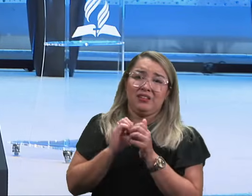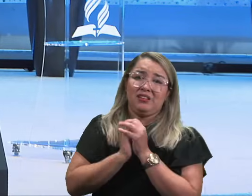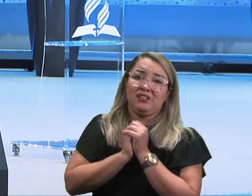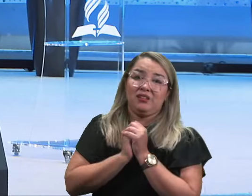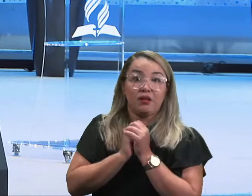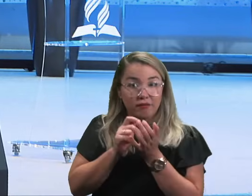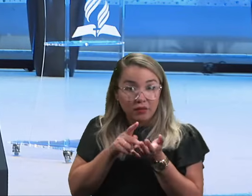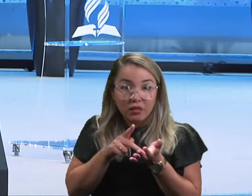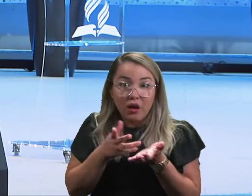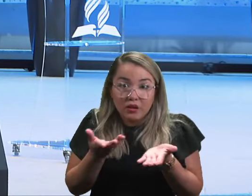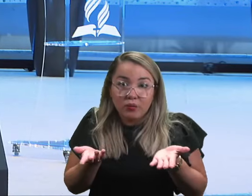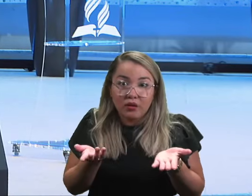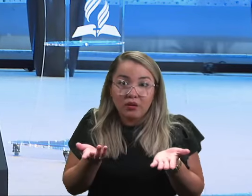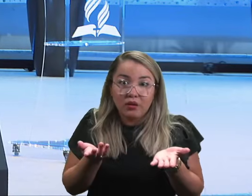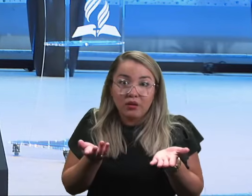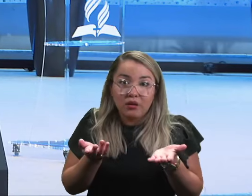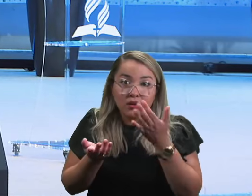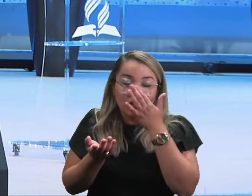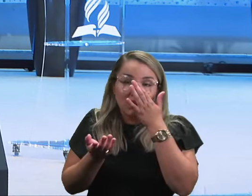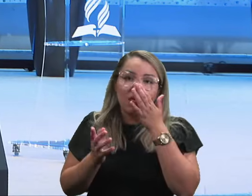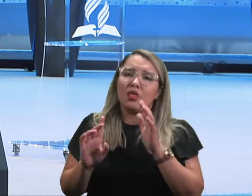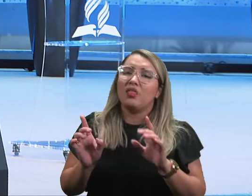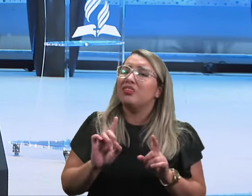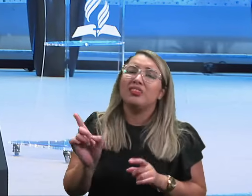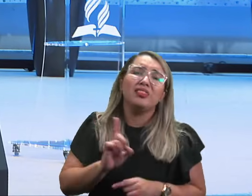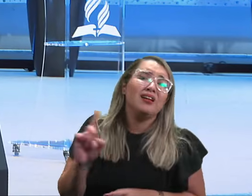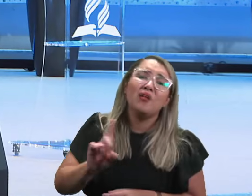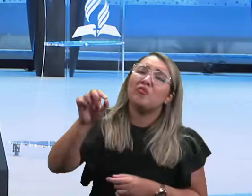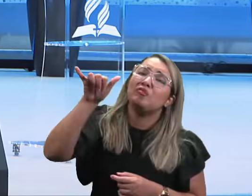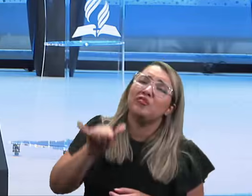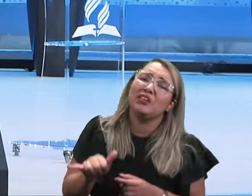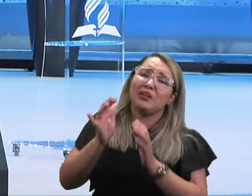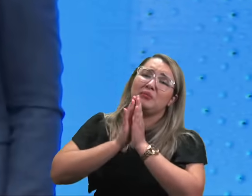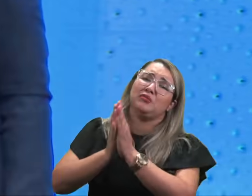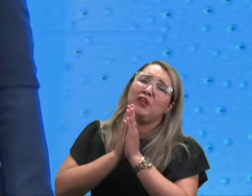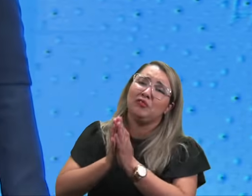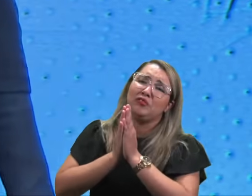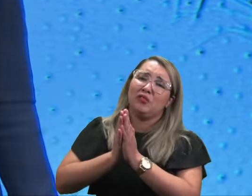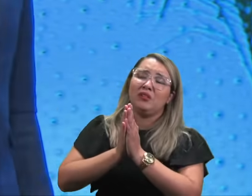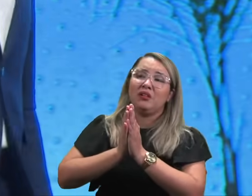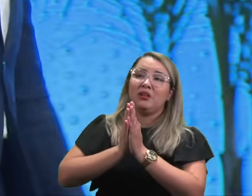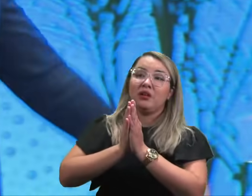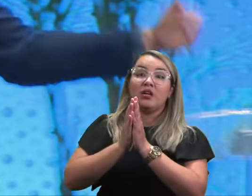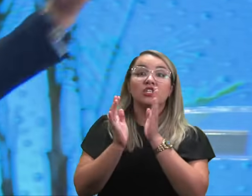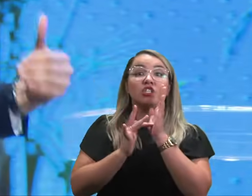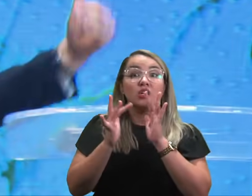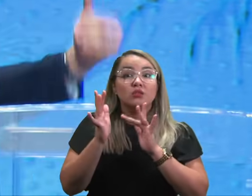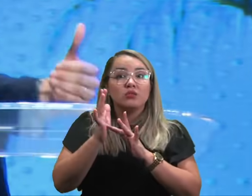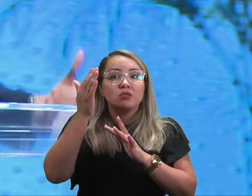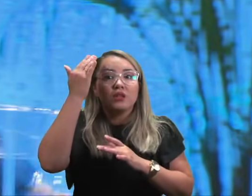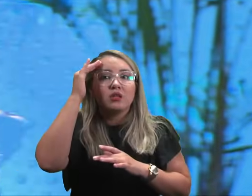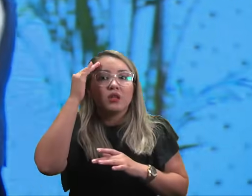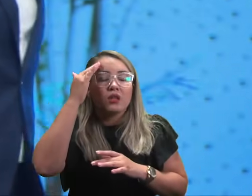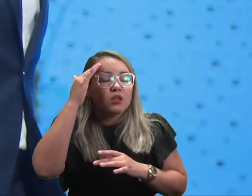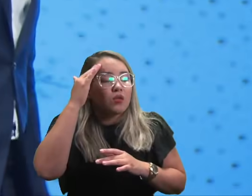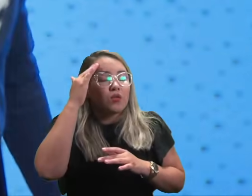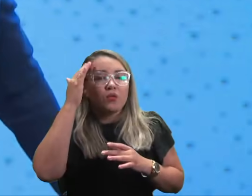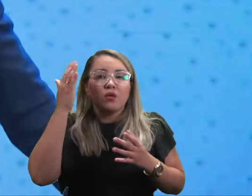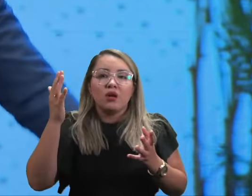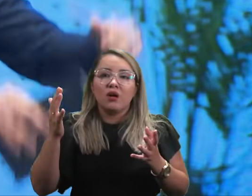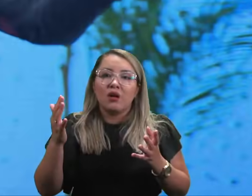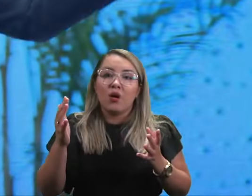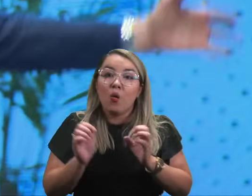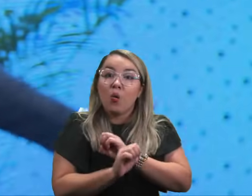É ou não é verdade? Não, fica! Aí Jesus, entendendo isso, que